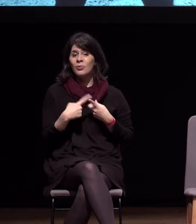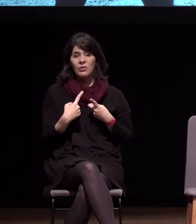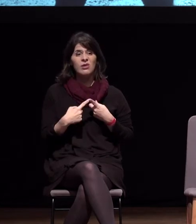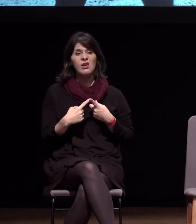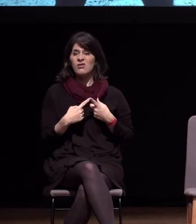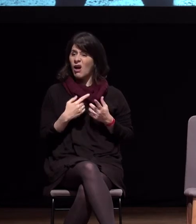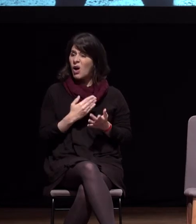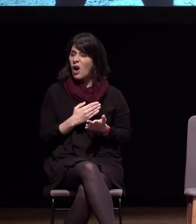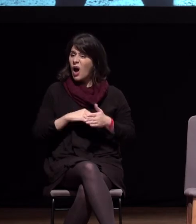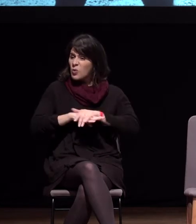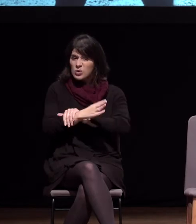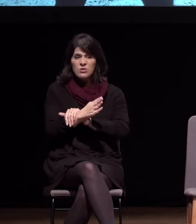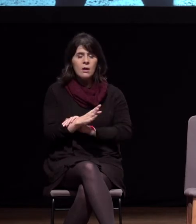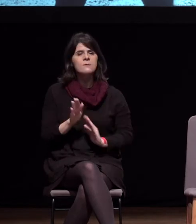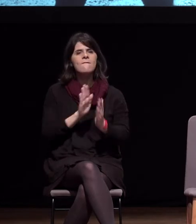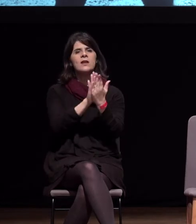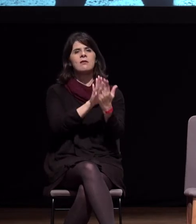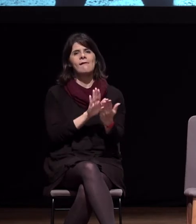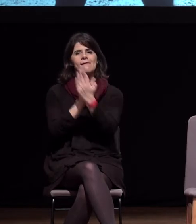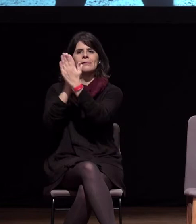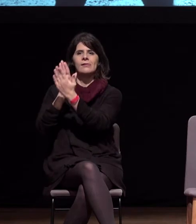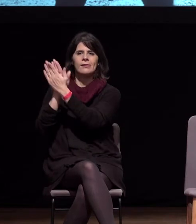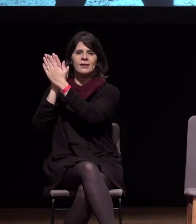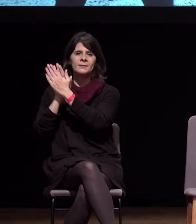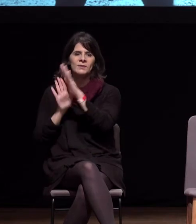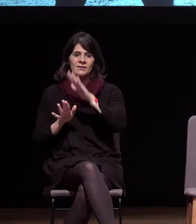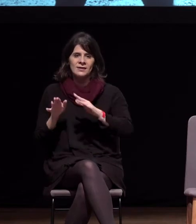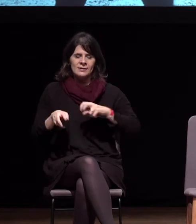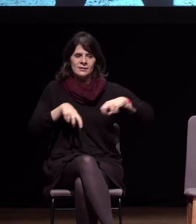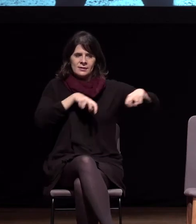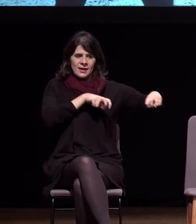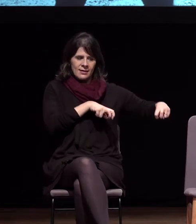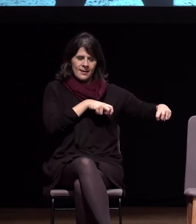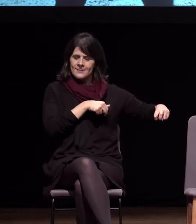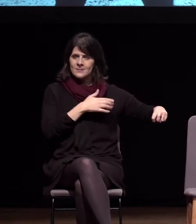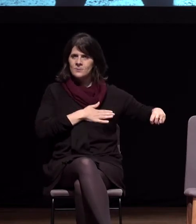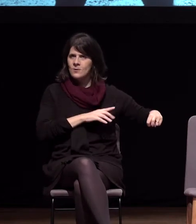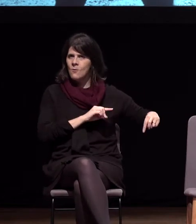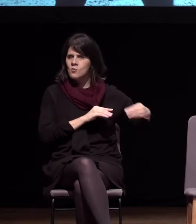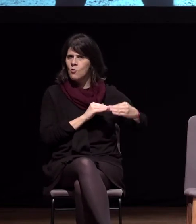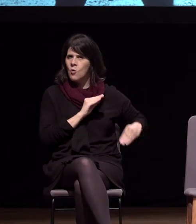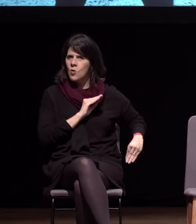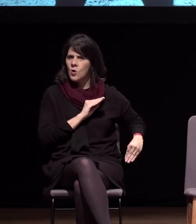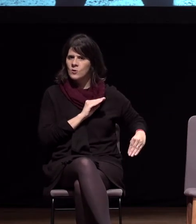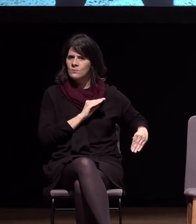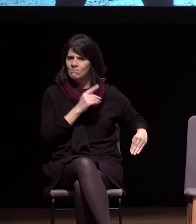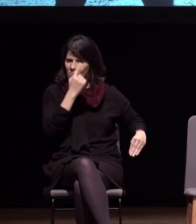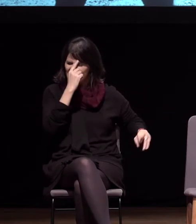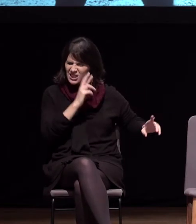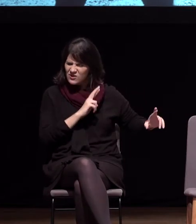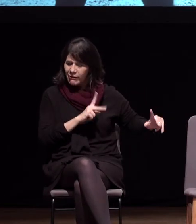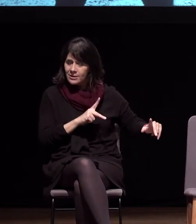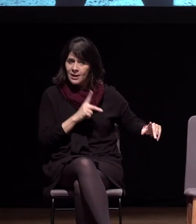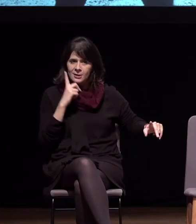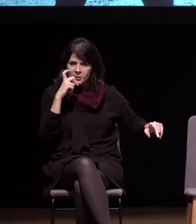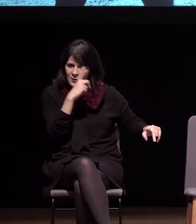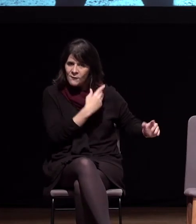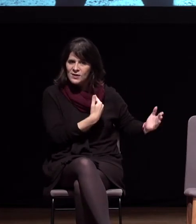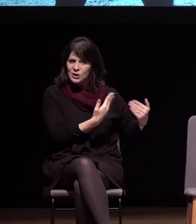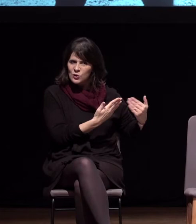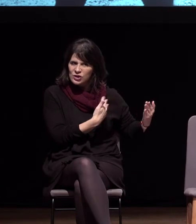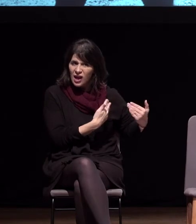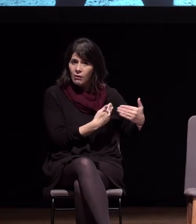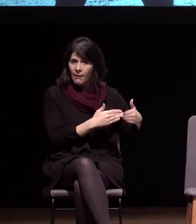enfrentar que tem hora que é difícil sentar do lado de quem não está pensando como a gente, né? Mas eu